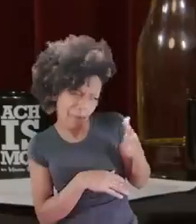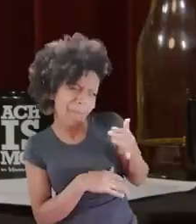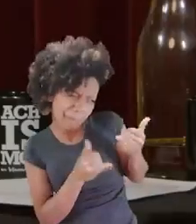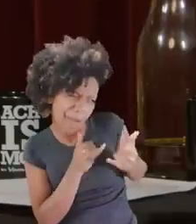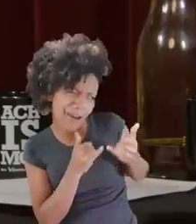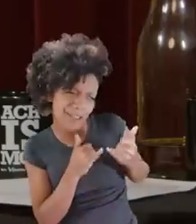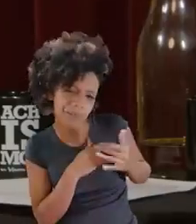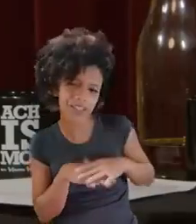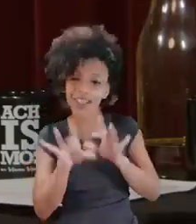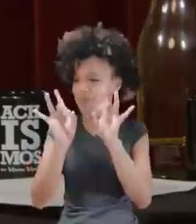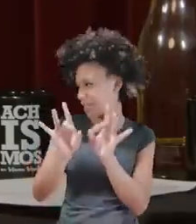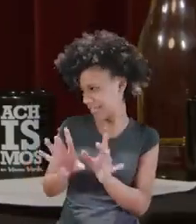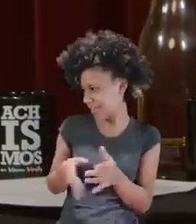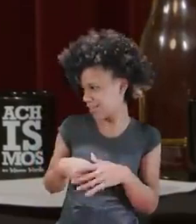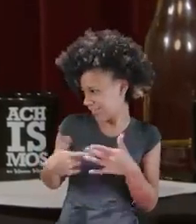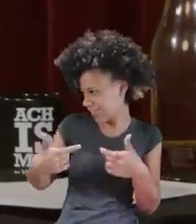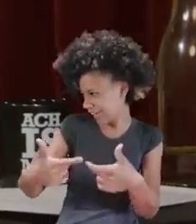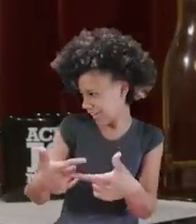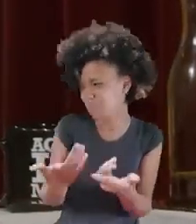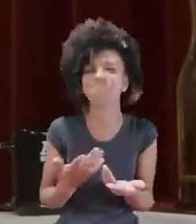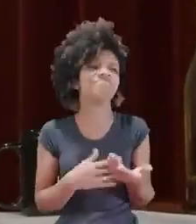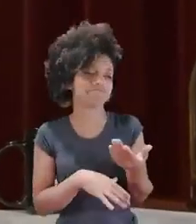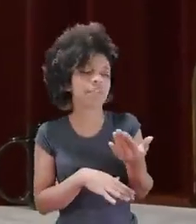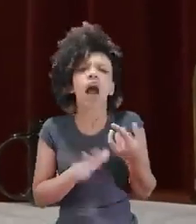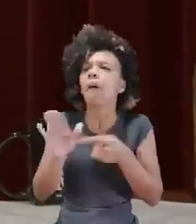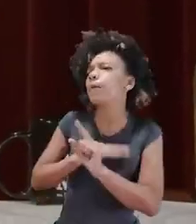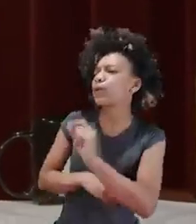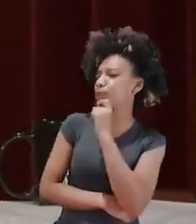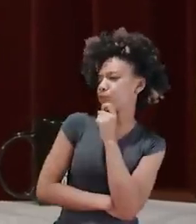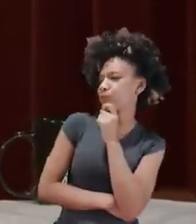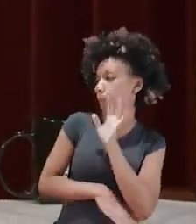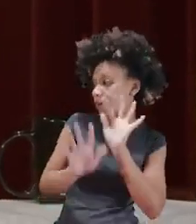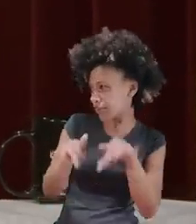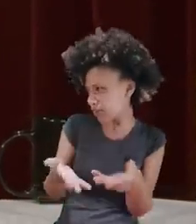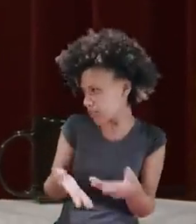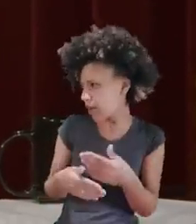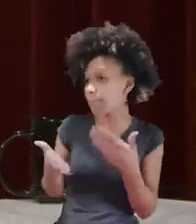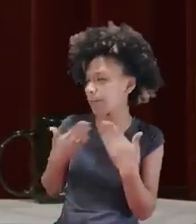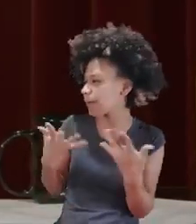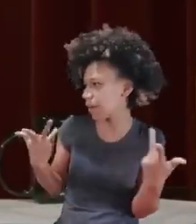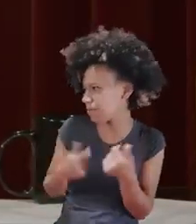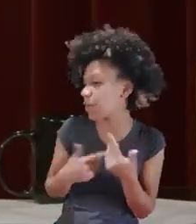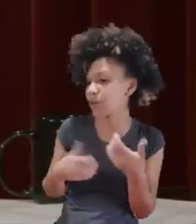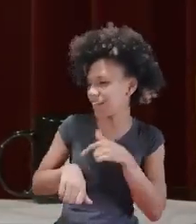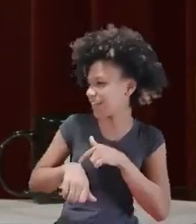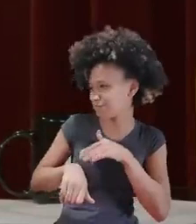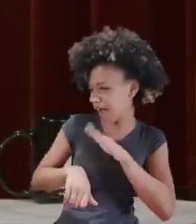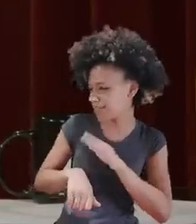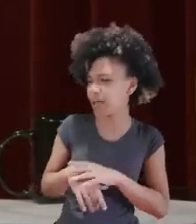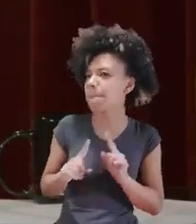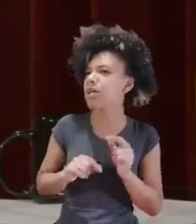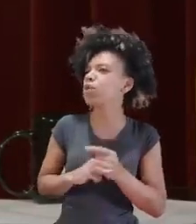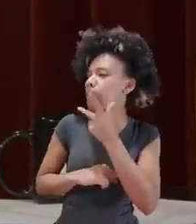que ela por aí entendi uma coisa que você especialista e nesse nessa guerra né entendeu E aí eu te pergunto até para finalizar esse papo aqui tá incrível que ele